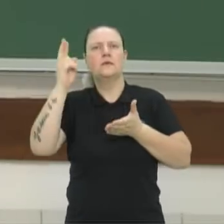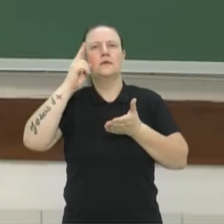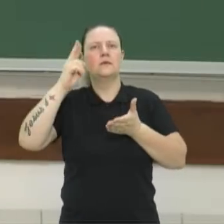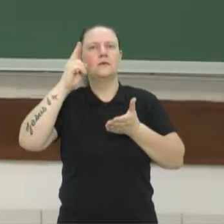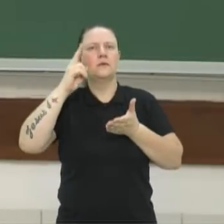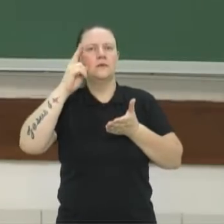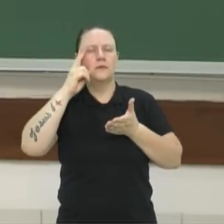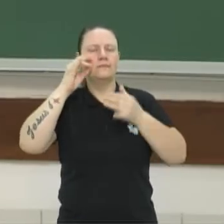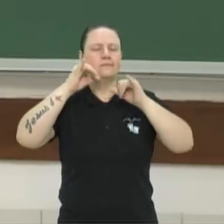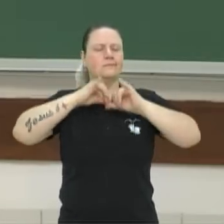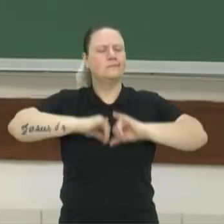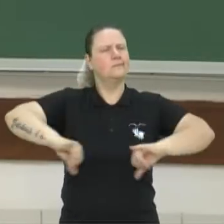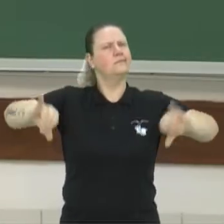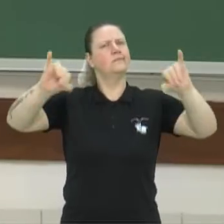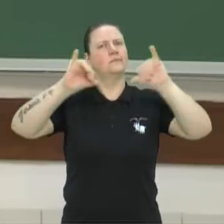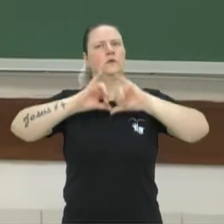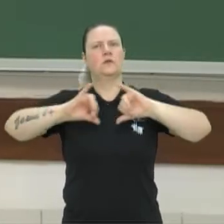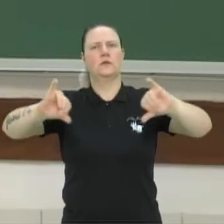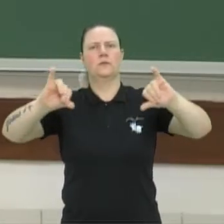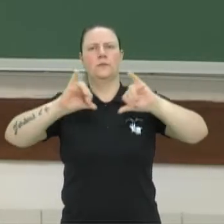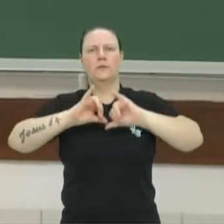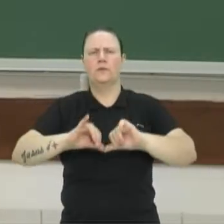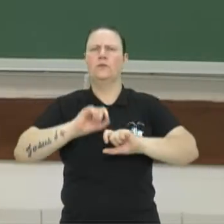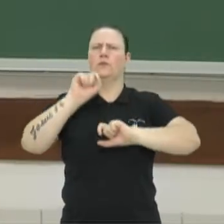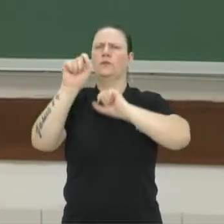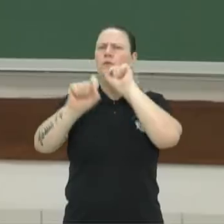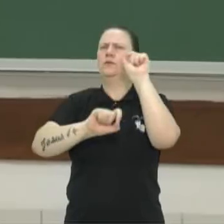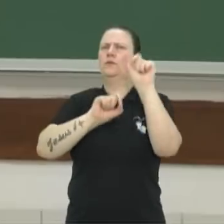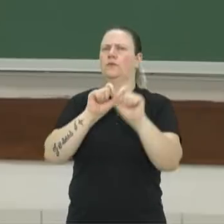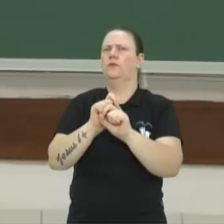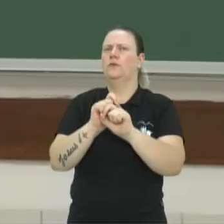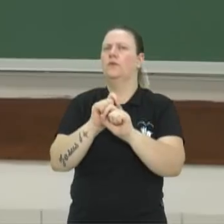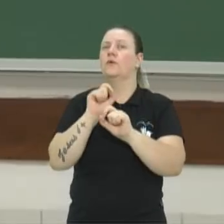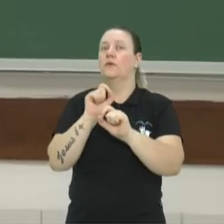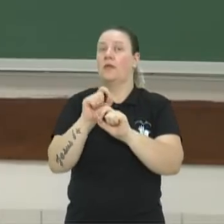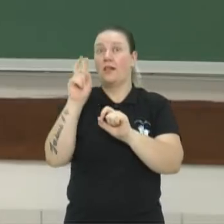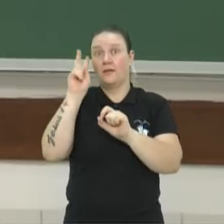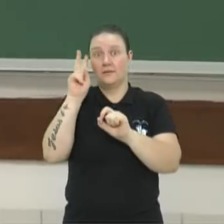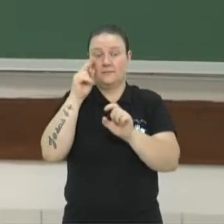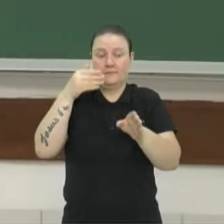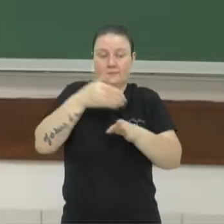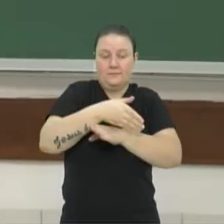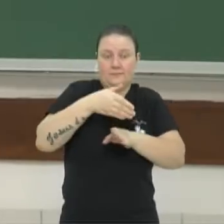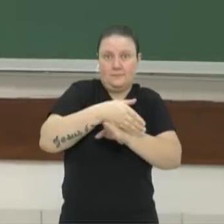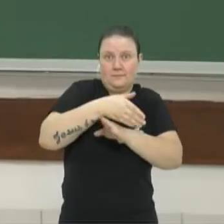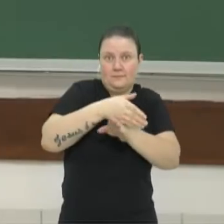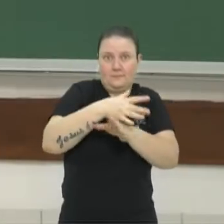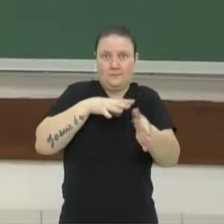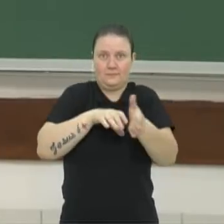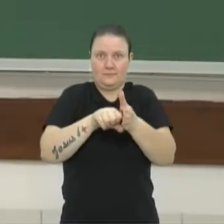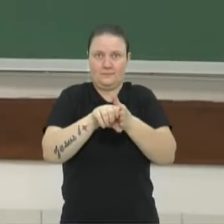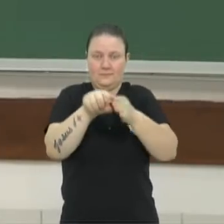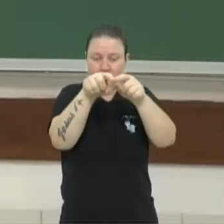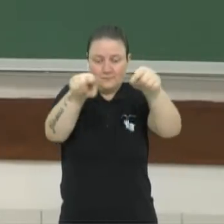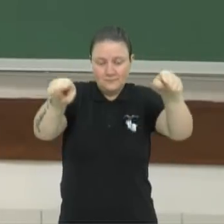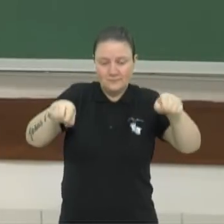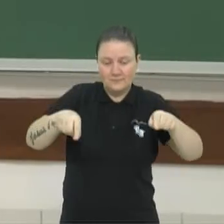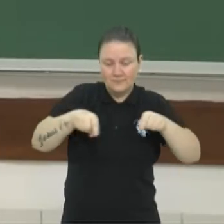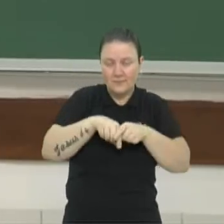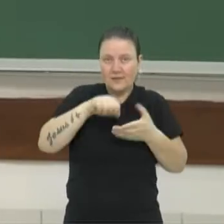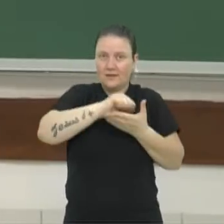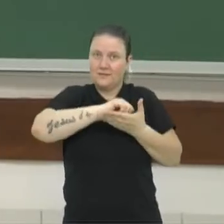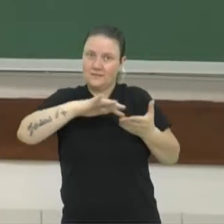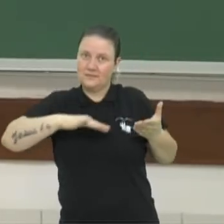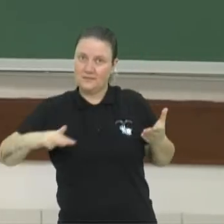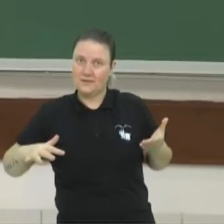bem importantes, Quais são eles? Lembre-se de acessar o Classroom, responder a sua atividade,